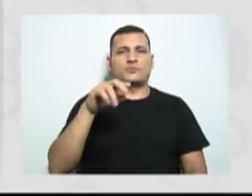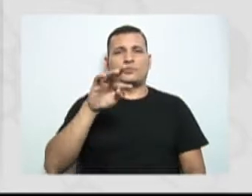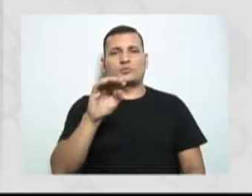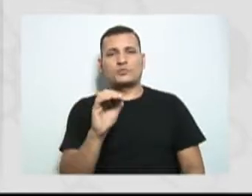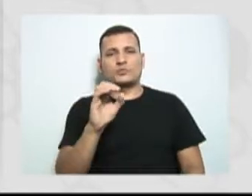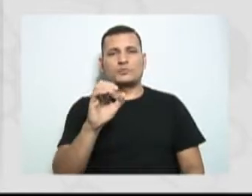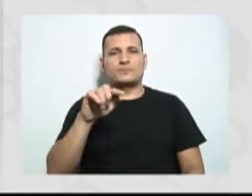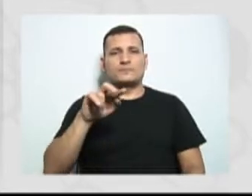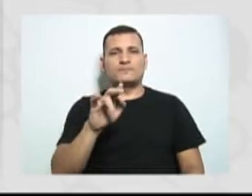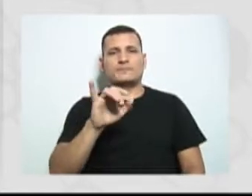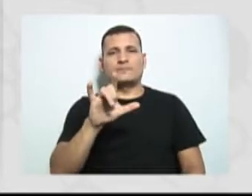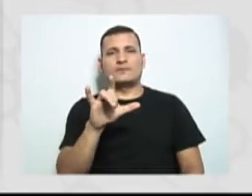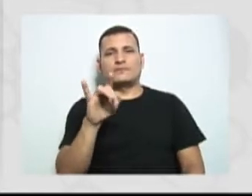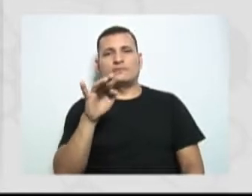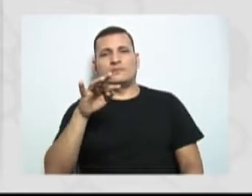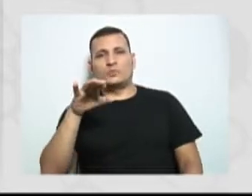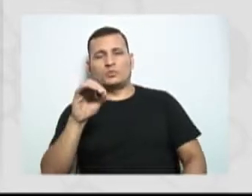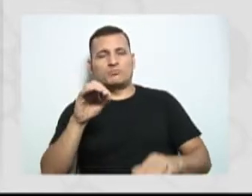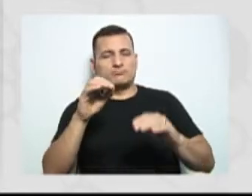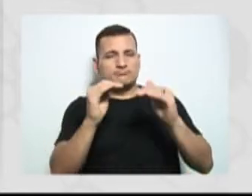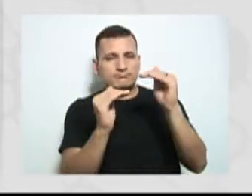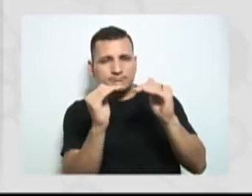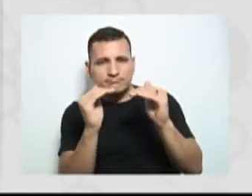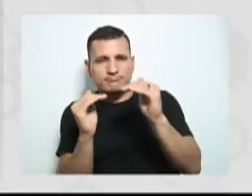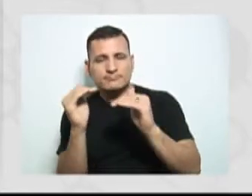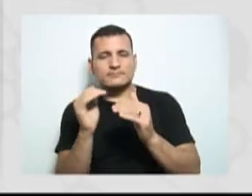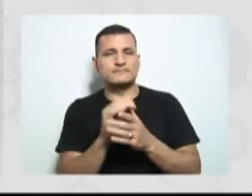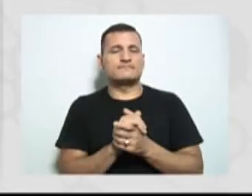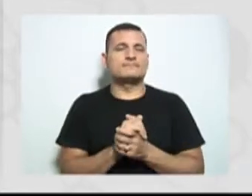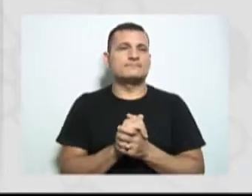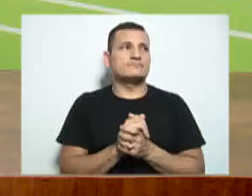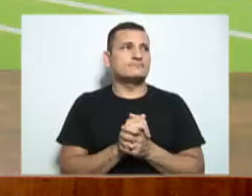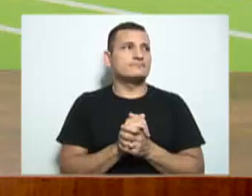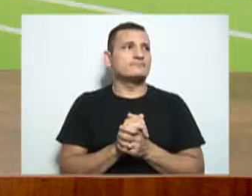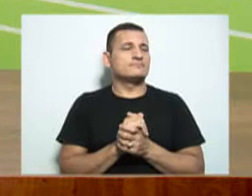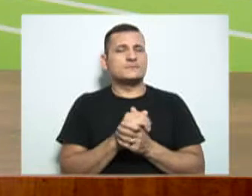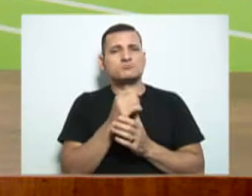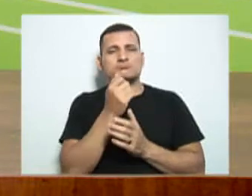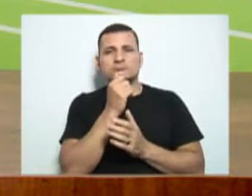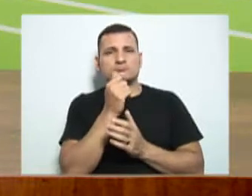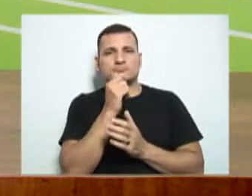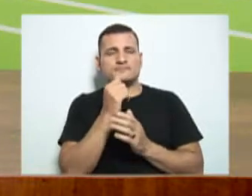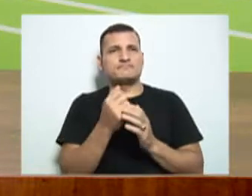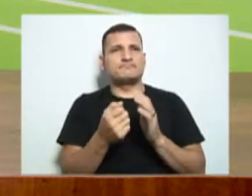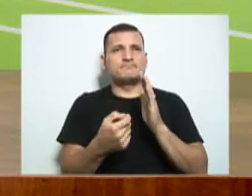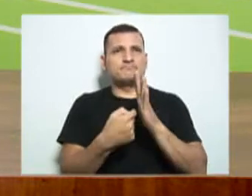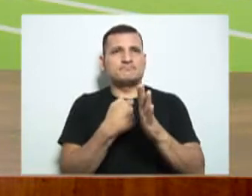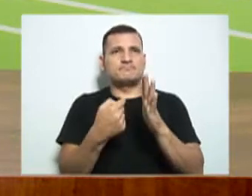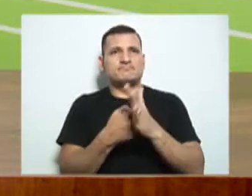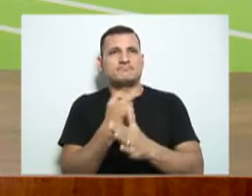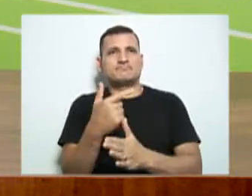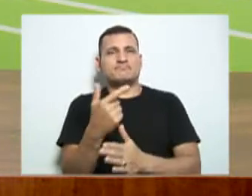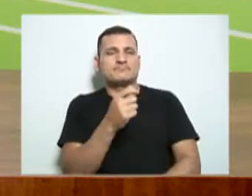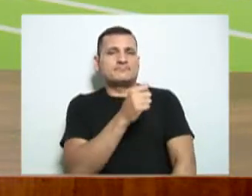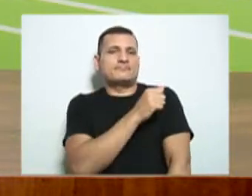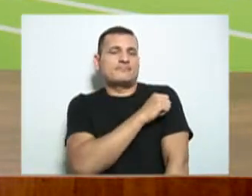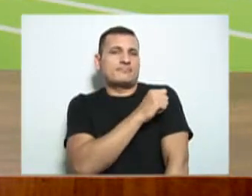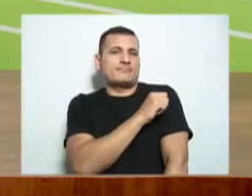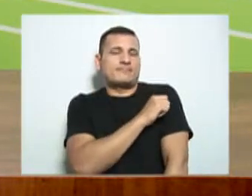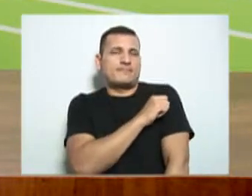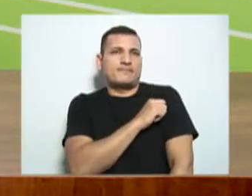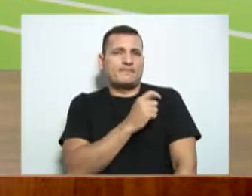certo? Alguém respondeu, professora Fernanda? Não, ainda não. A participação hoje aqui, professora Priscila, poucas